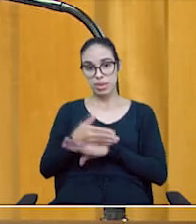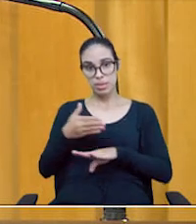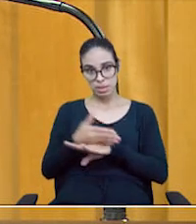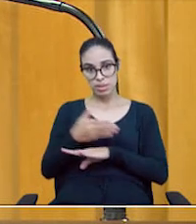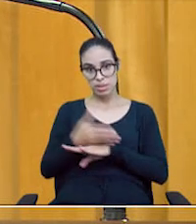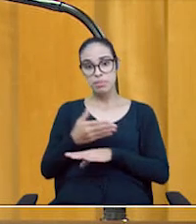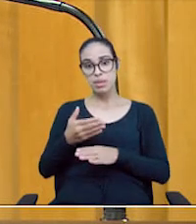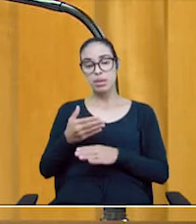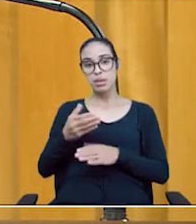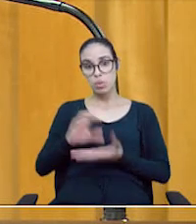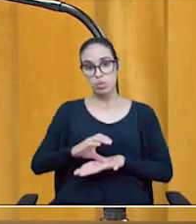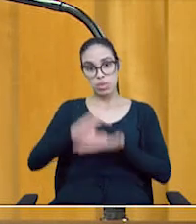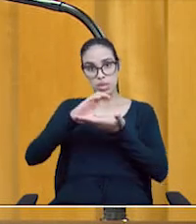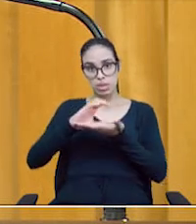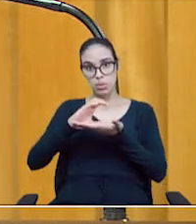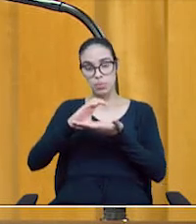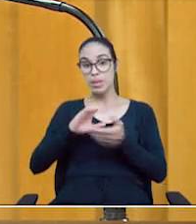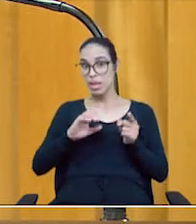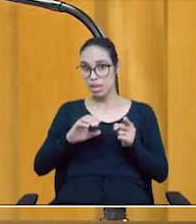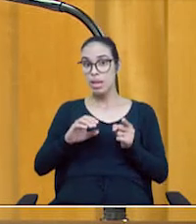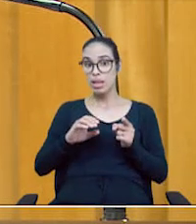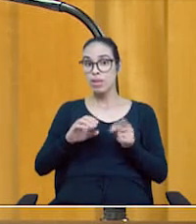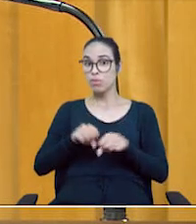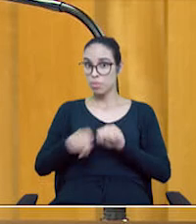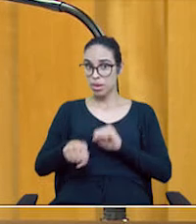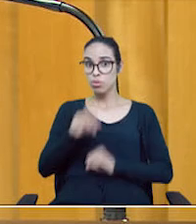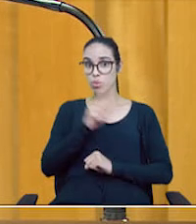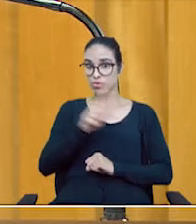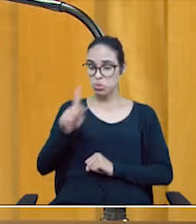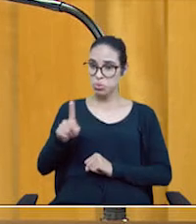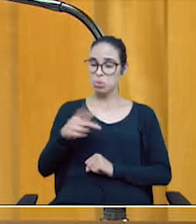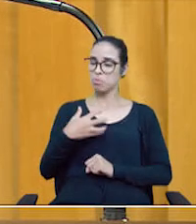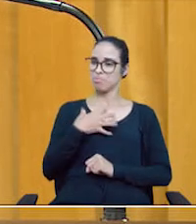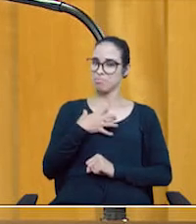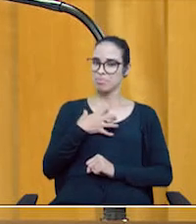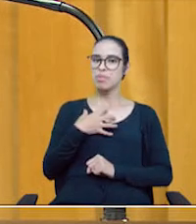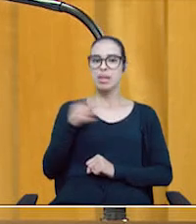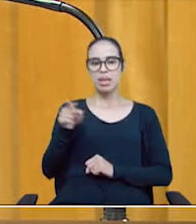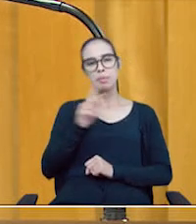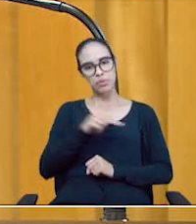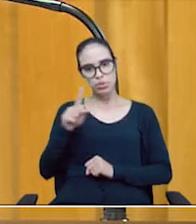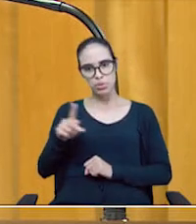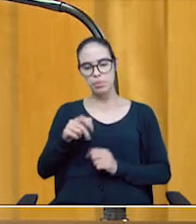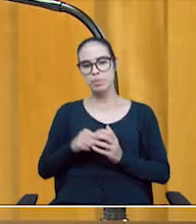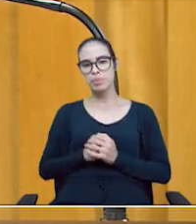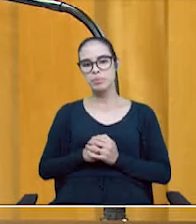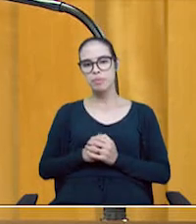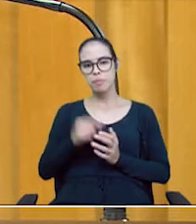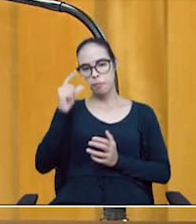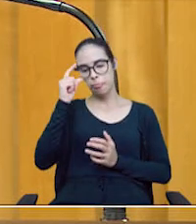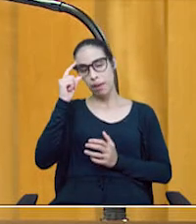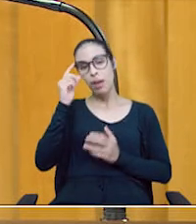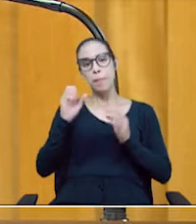também professor, né? Uma coisa que nos é muito querida, o professor Giovanni. Querido Giovanni, a palavra